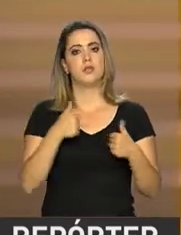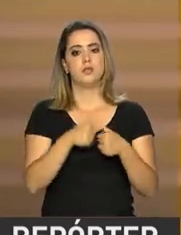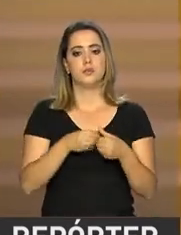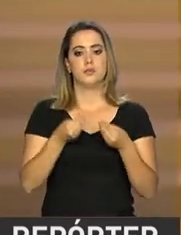espaço